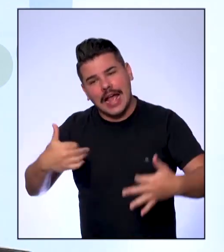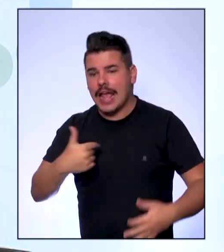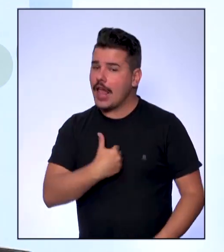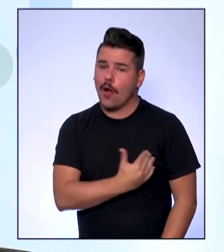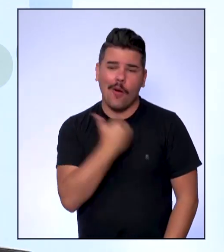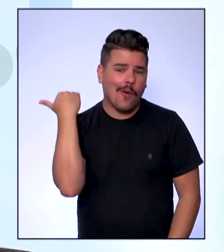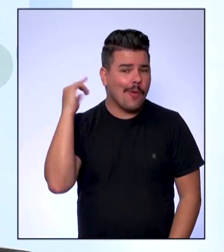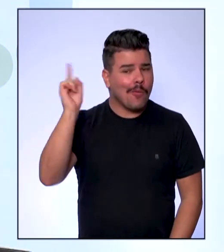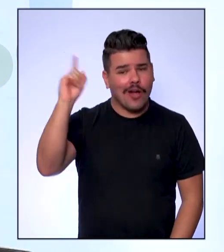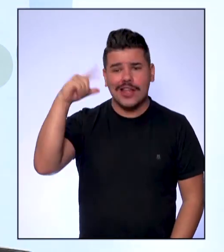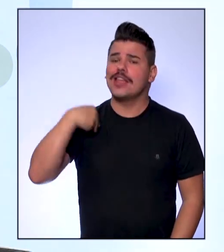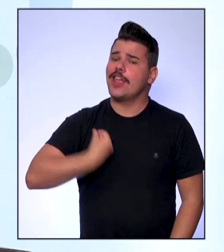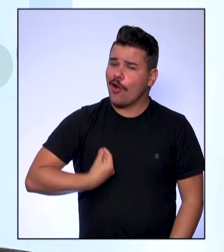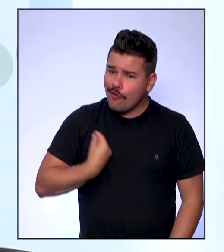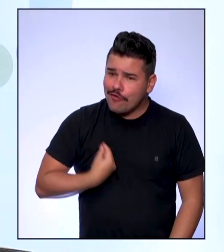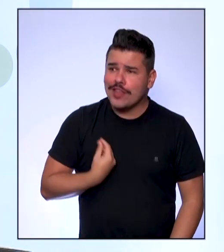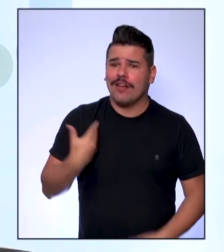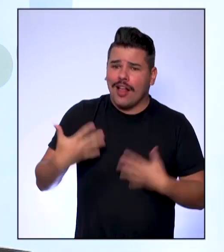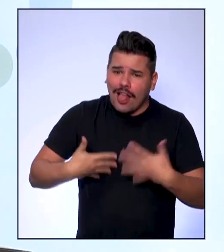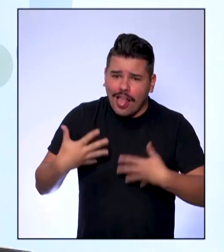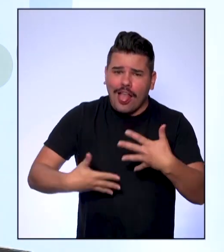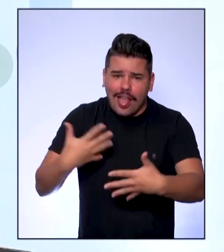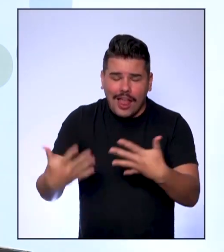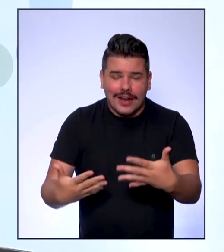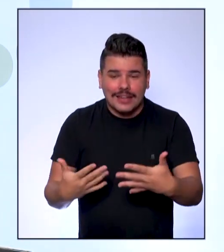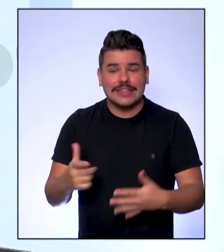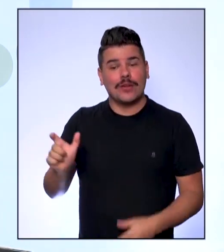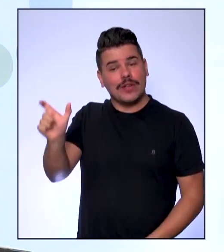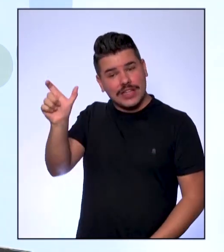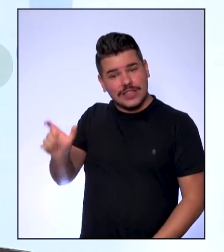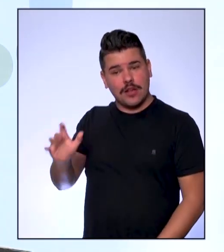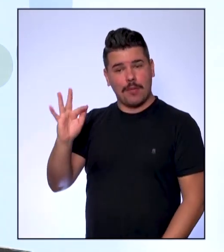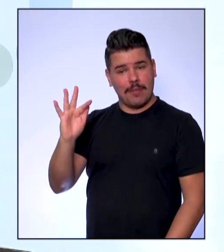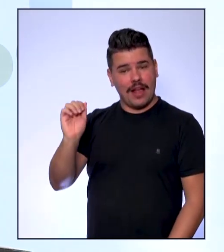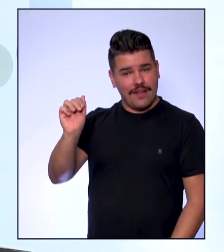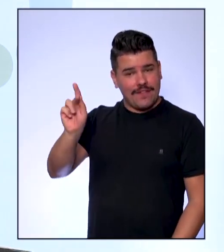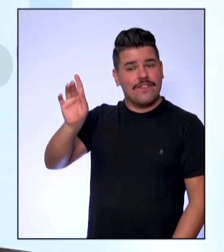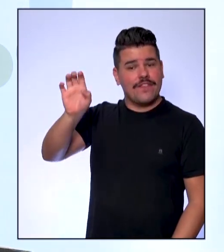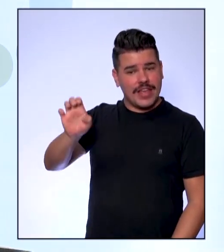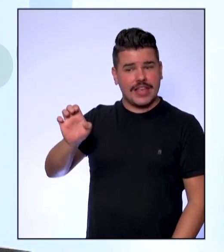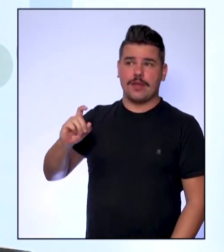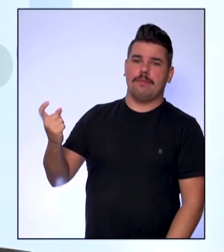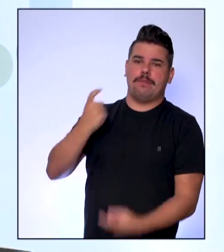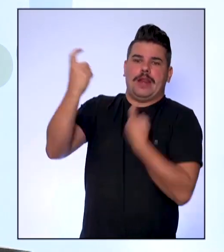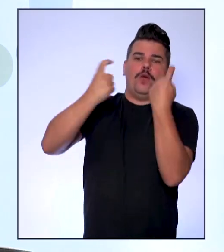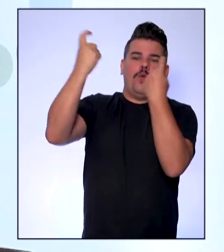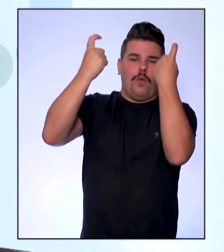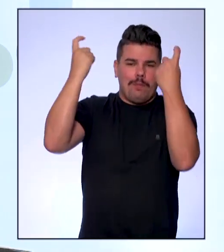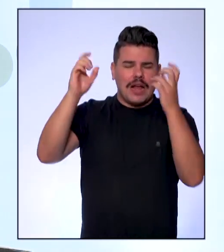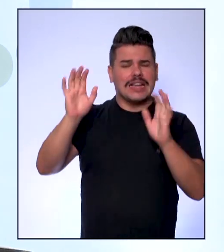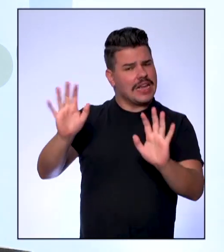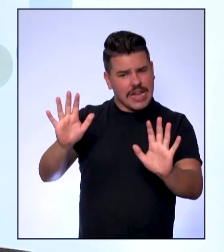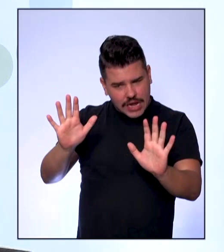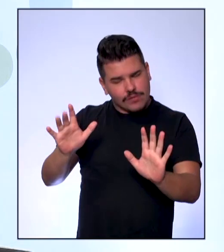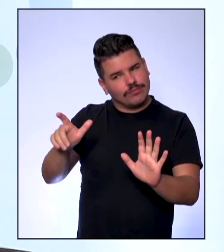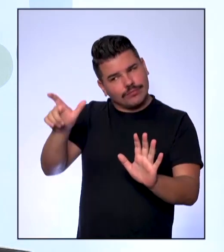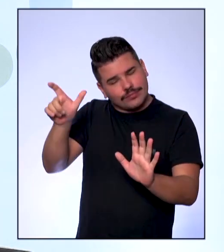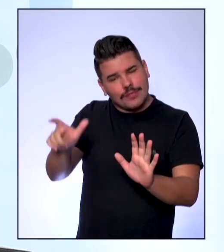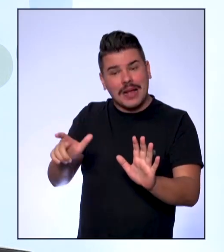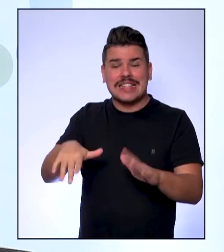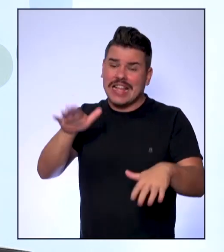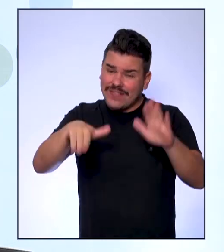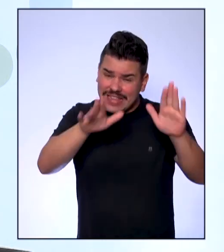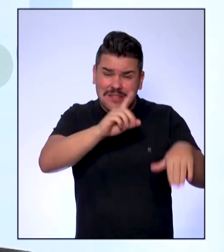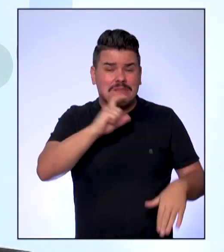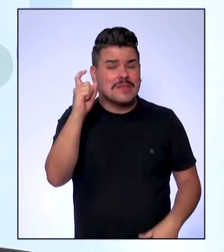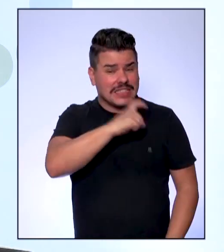vivo. Mas não foi algo que causou algo muito preocupante ou estragou a vida dele. O que a gente pode dizer é que existem fake